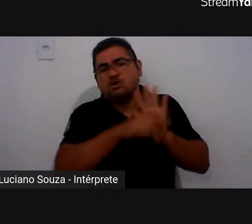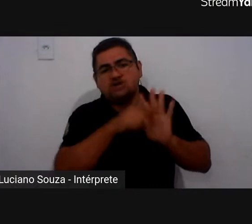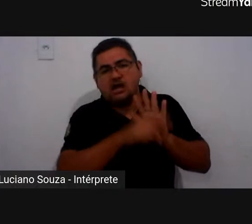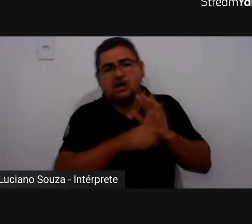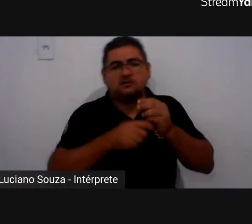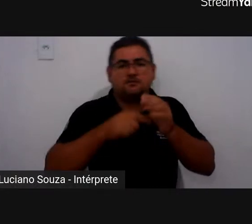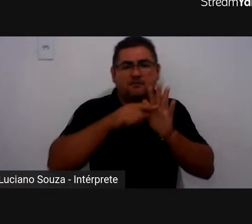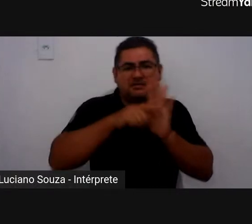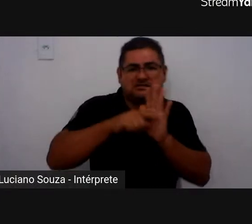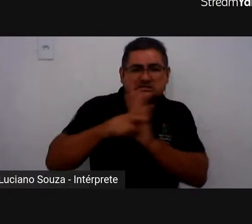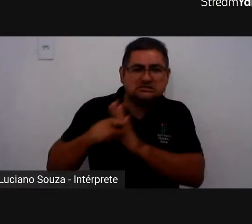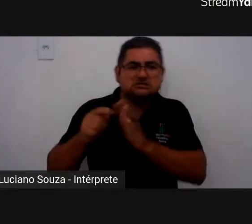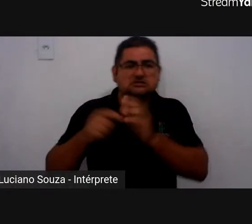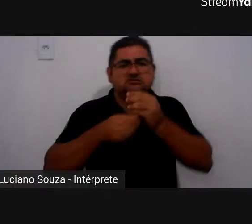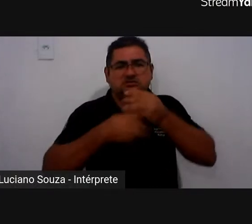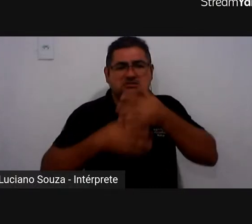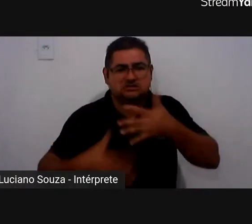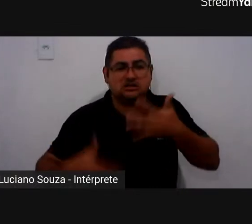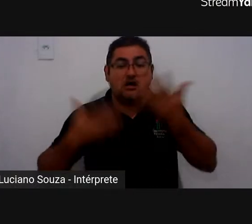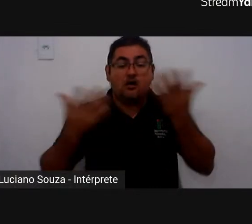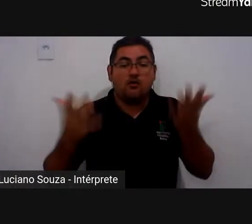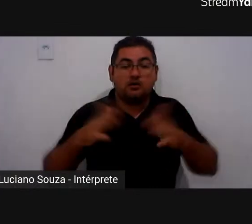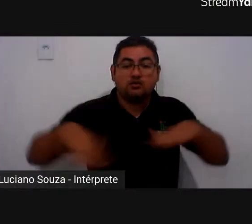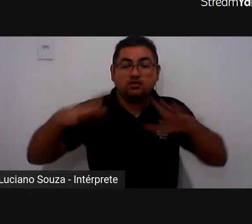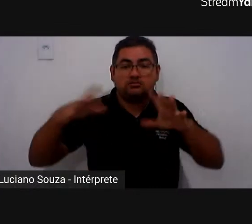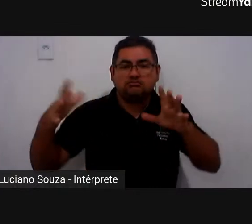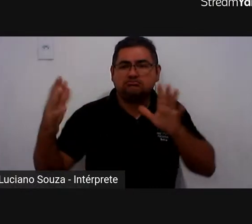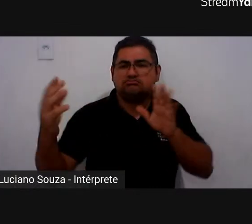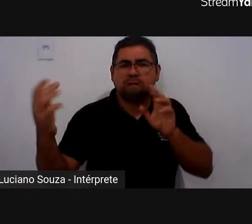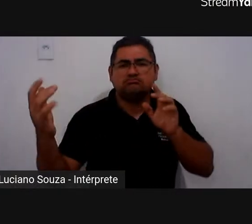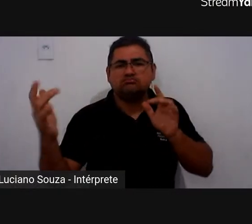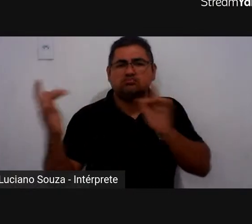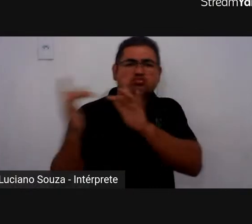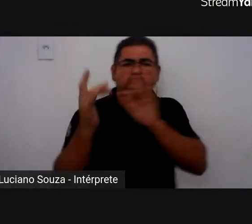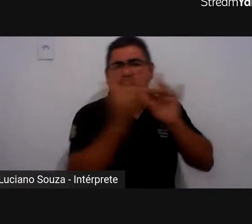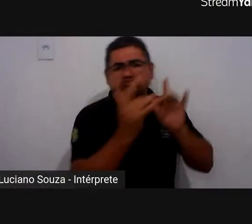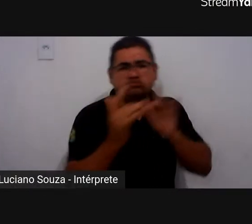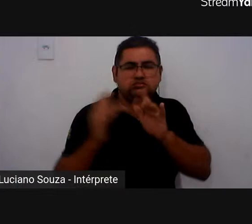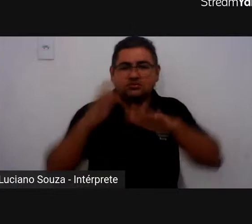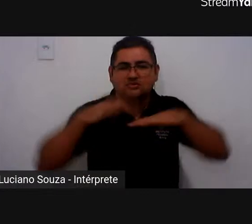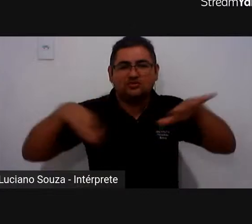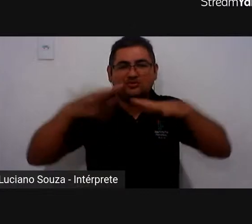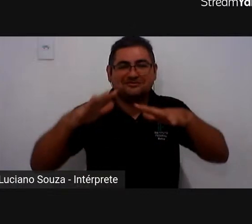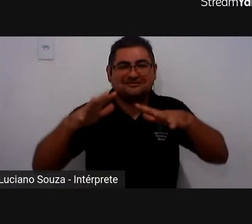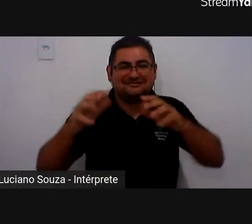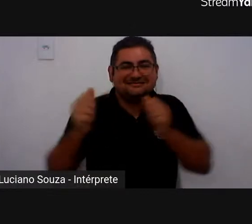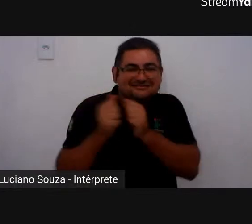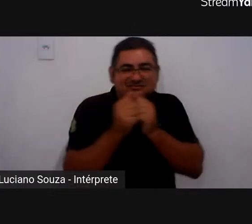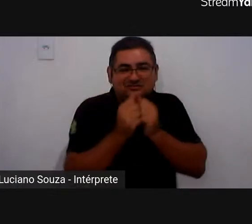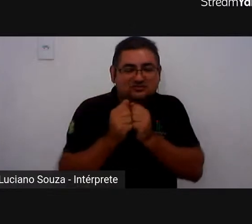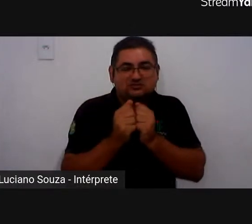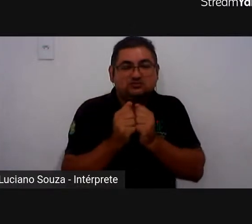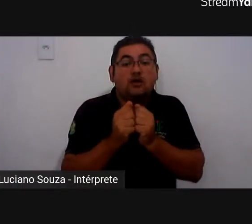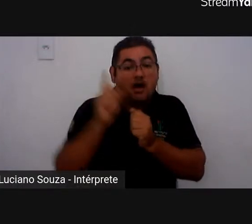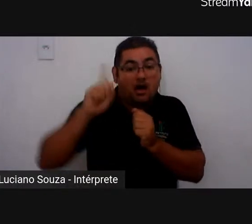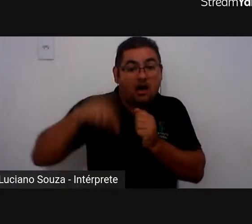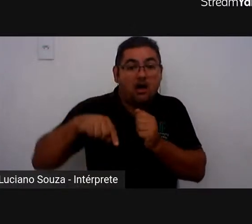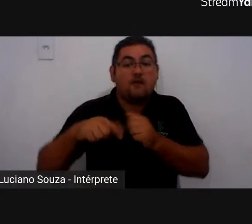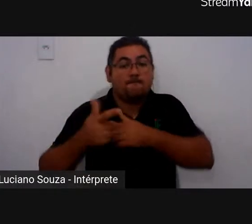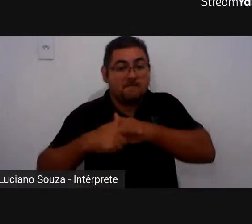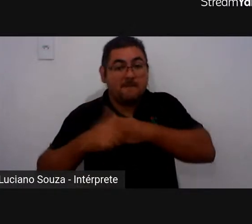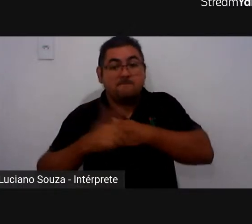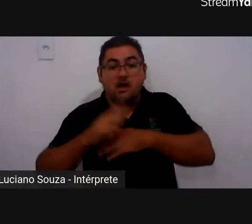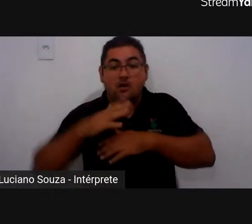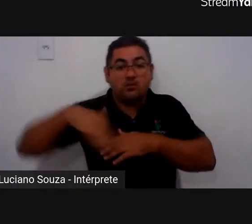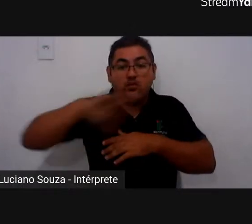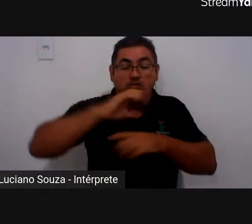objetivo aproximar também a comunidade do Instituto porque esse também é o nosso papel social essa trabalhos muito valorosos E